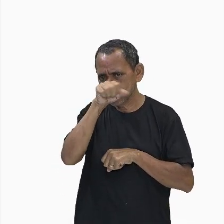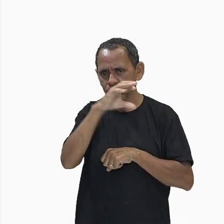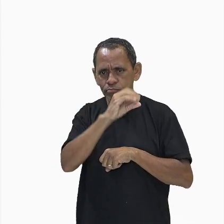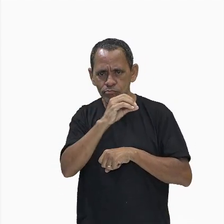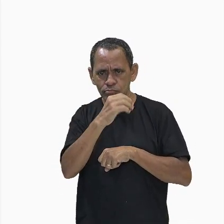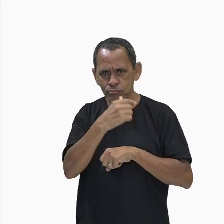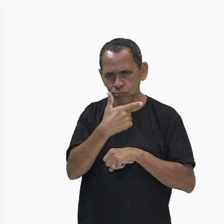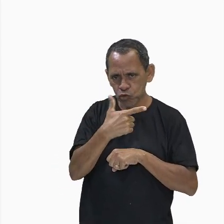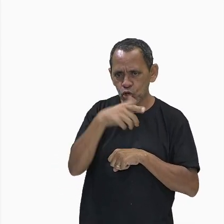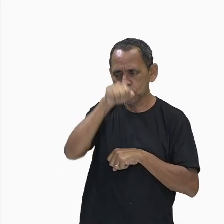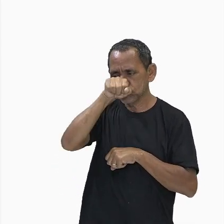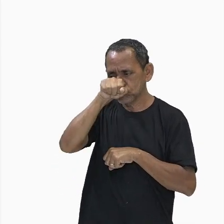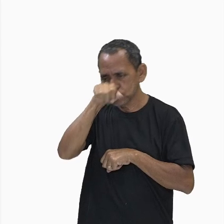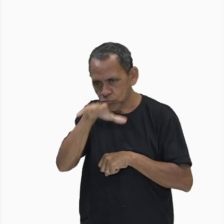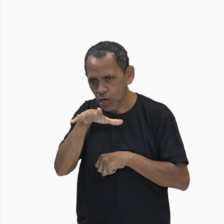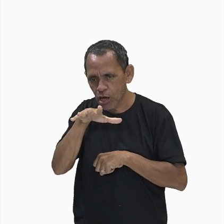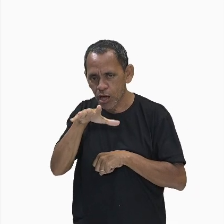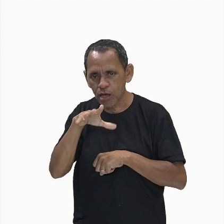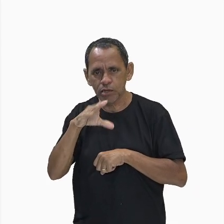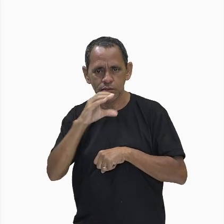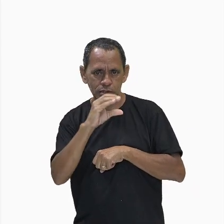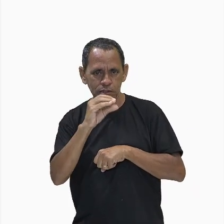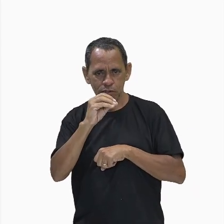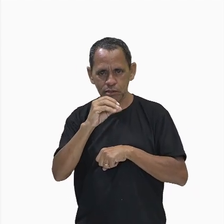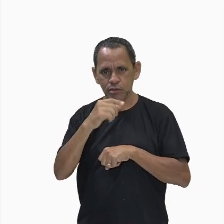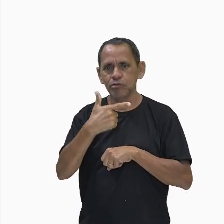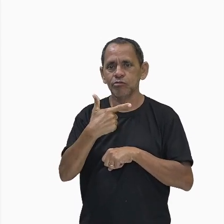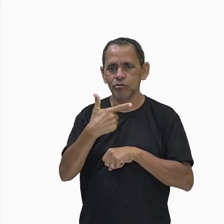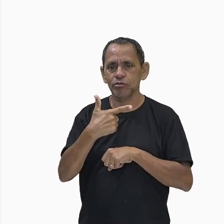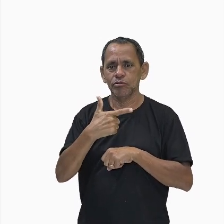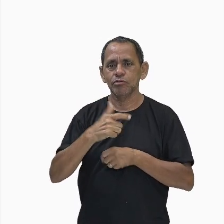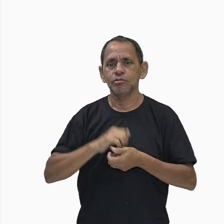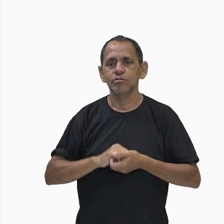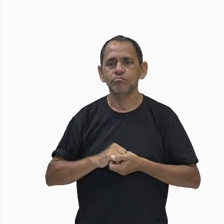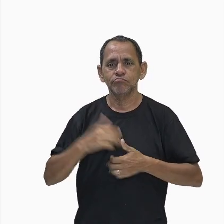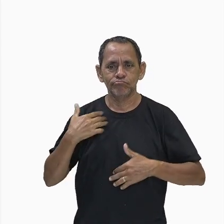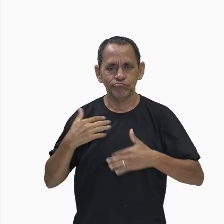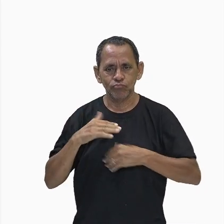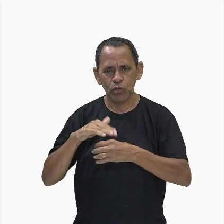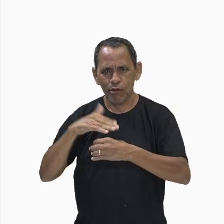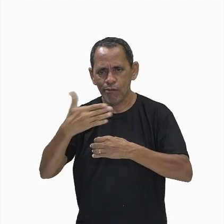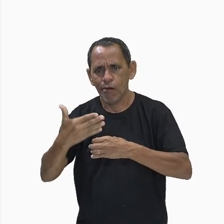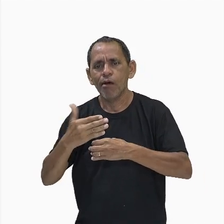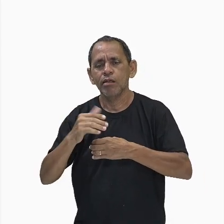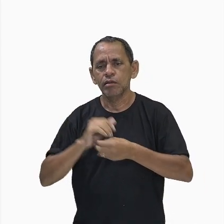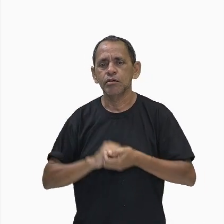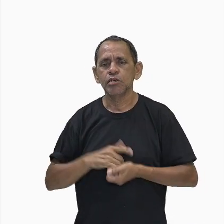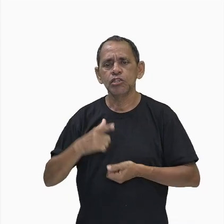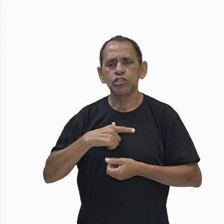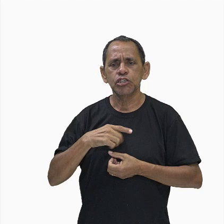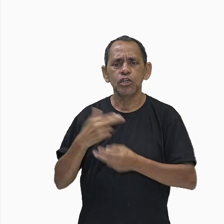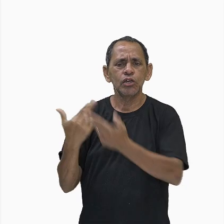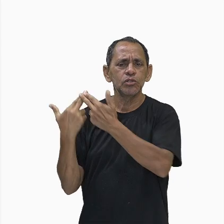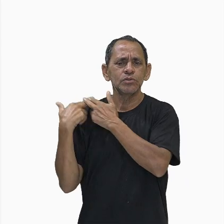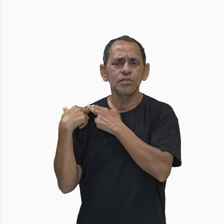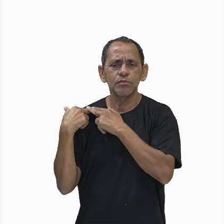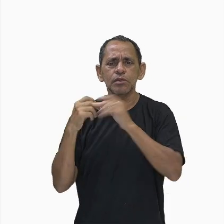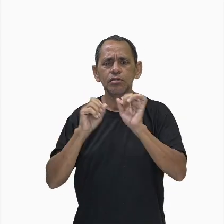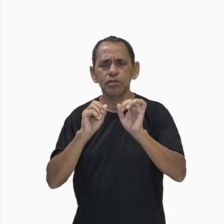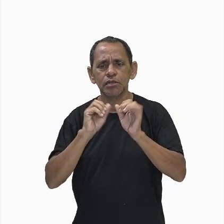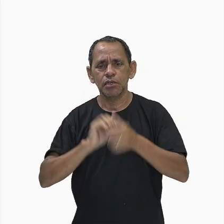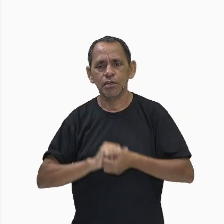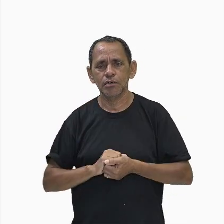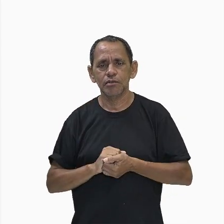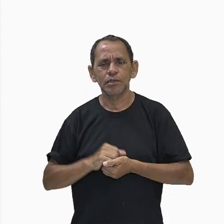de dióxido de carbono do corpo humano. Ele desempenha um papel essencial